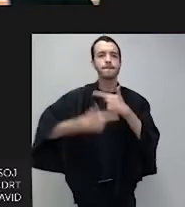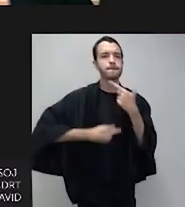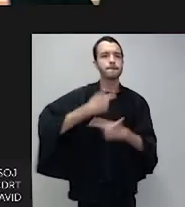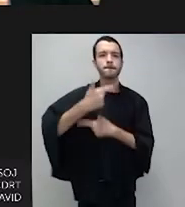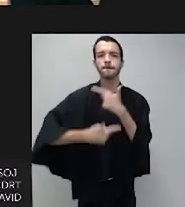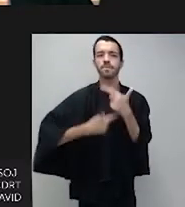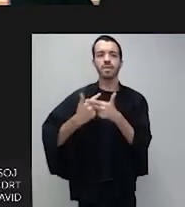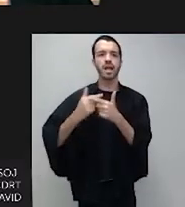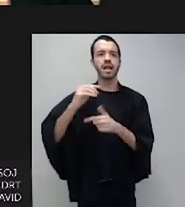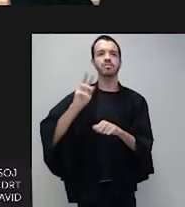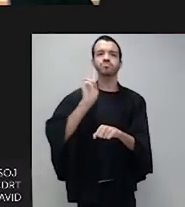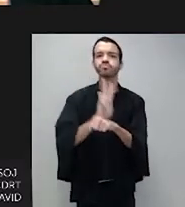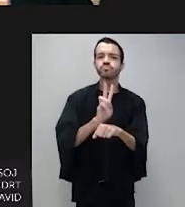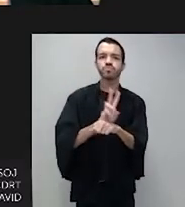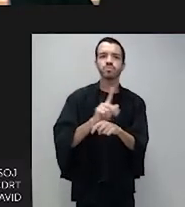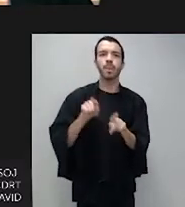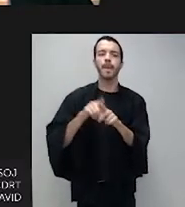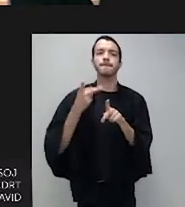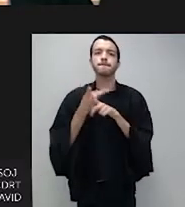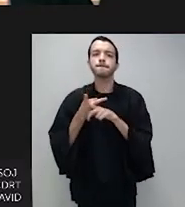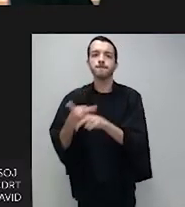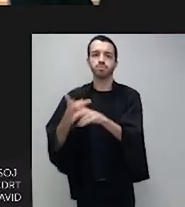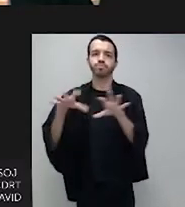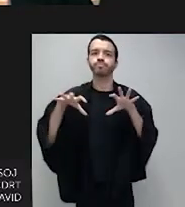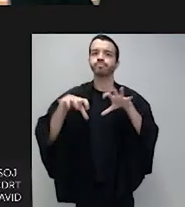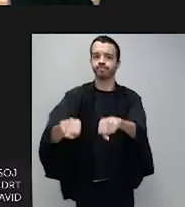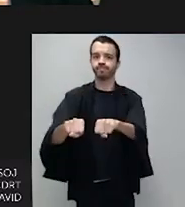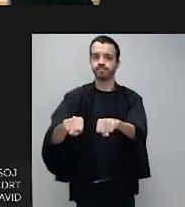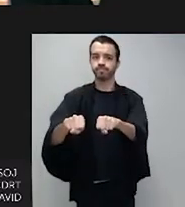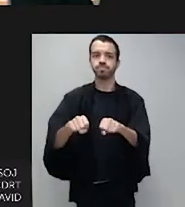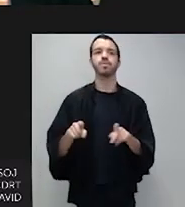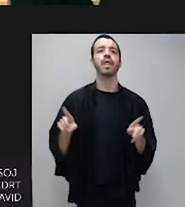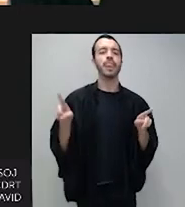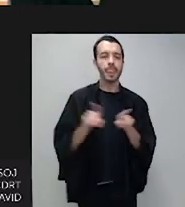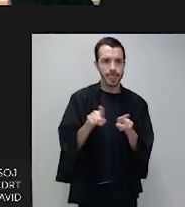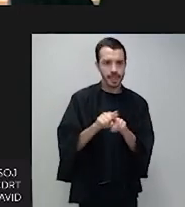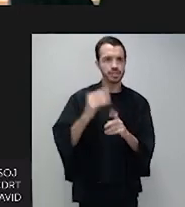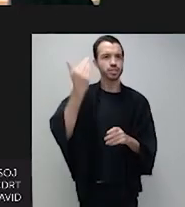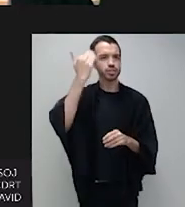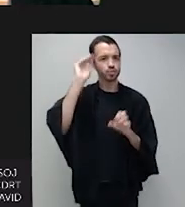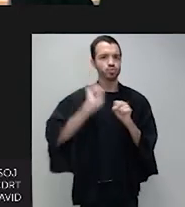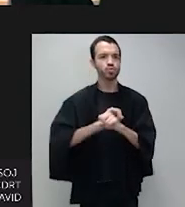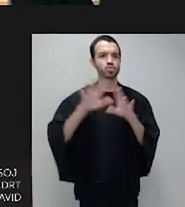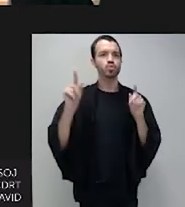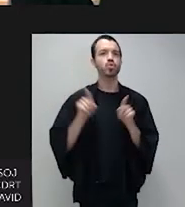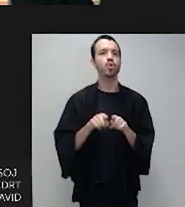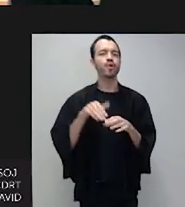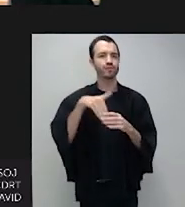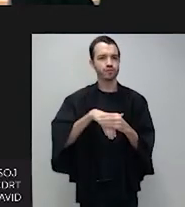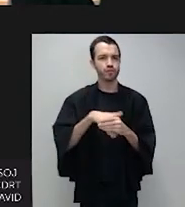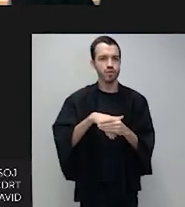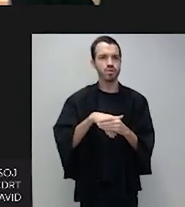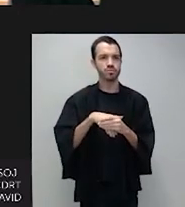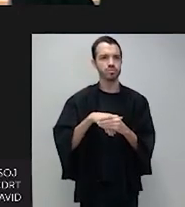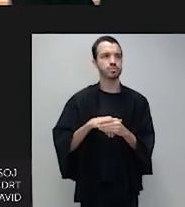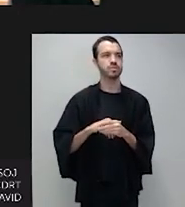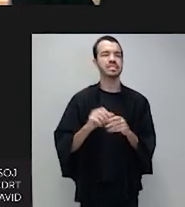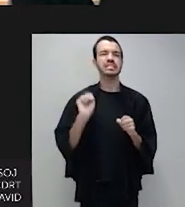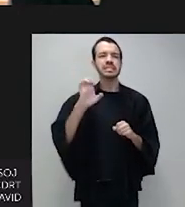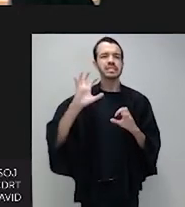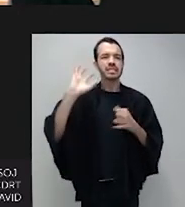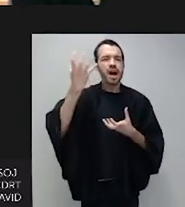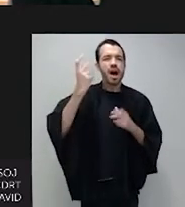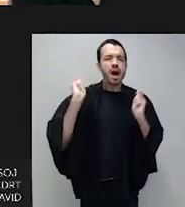tribunal de justiça entendeu que a competência para julgar pedido de habeas corpus preventivo em favor de quem